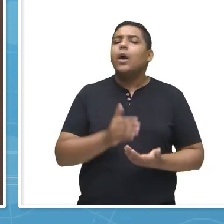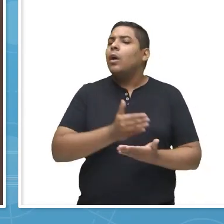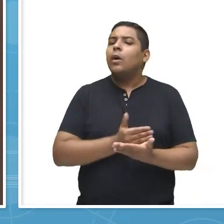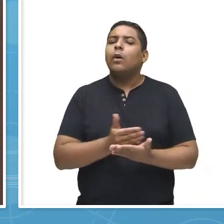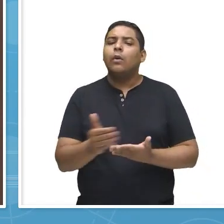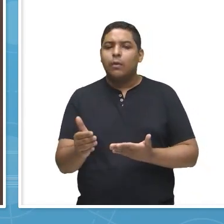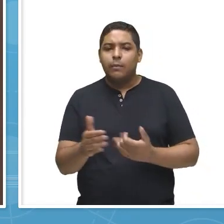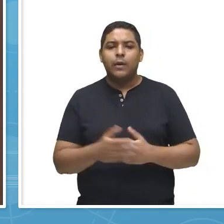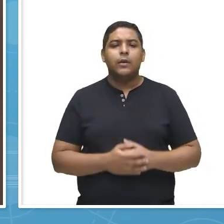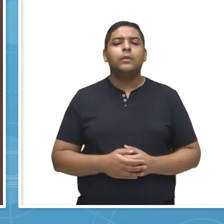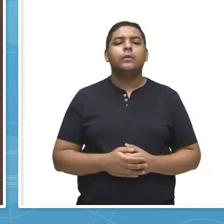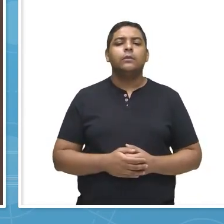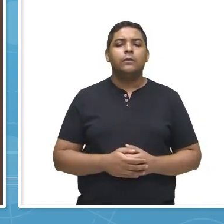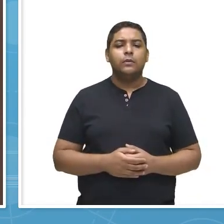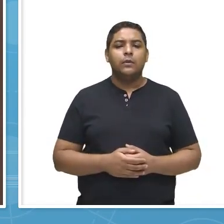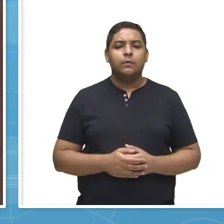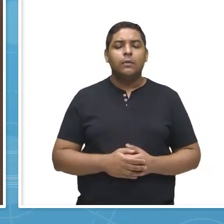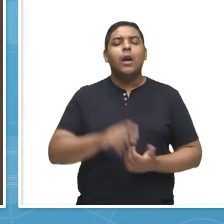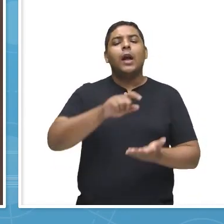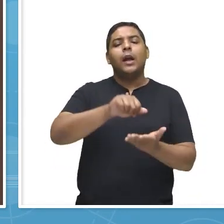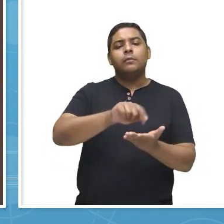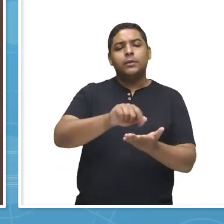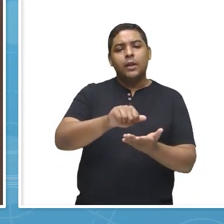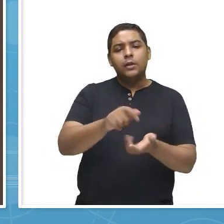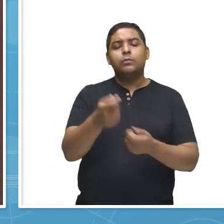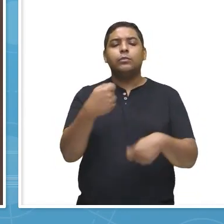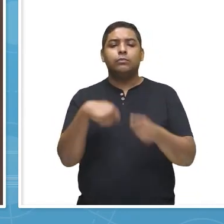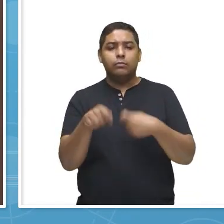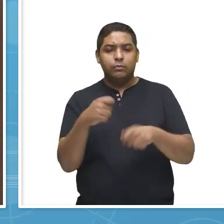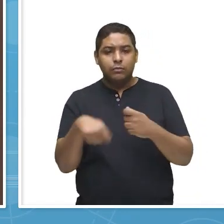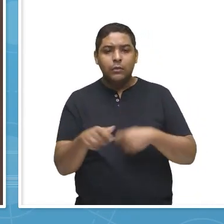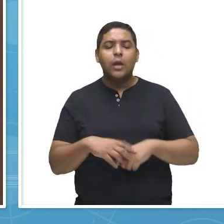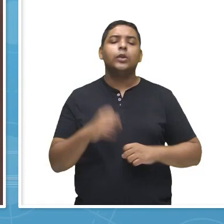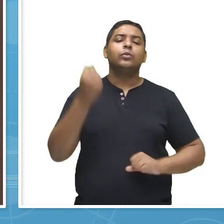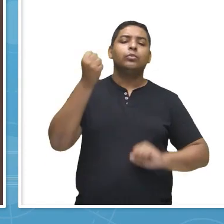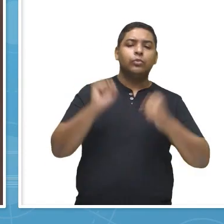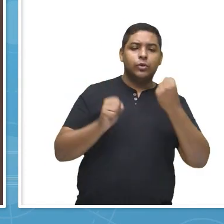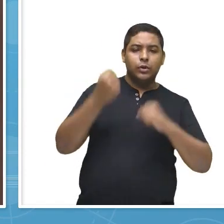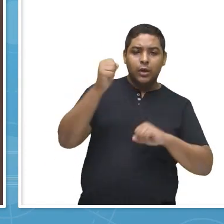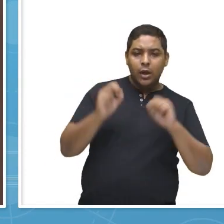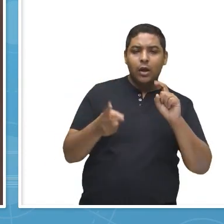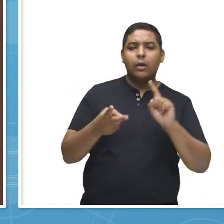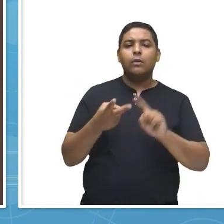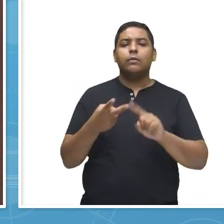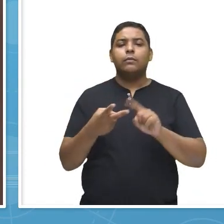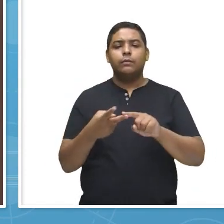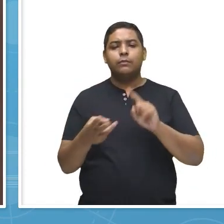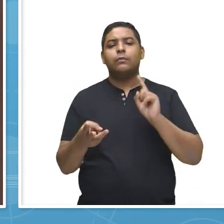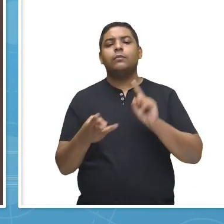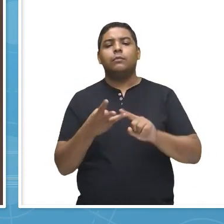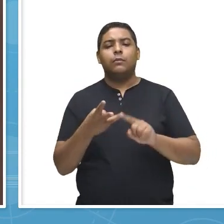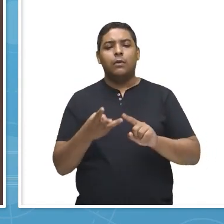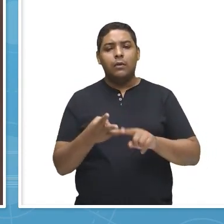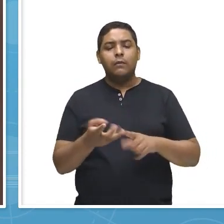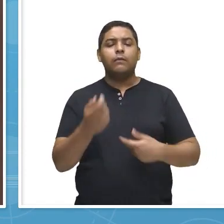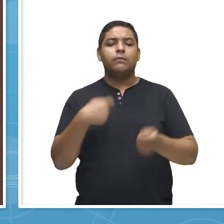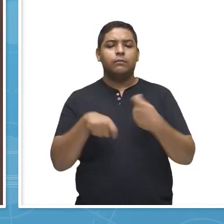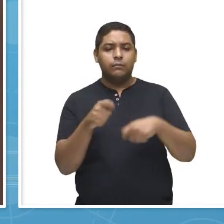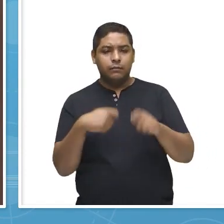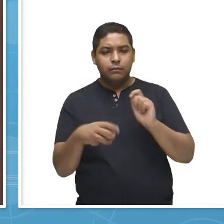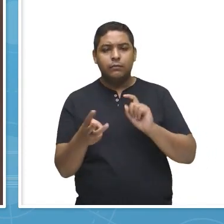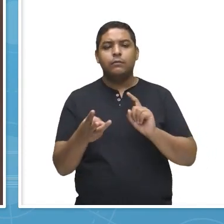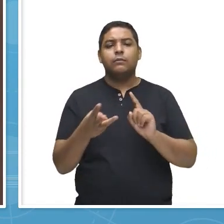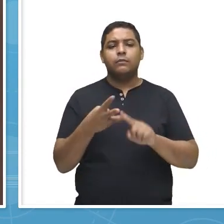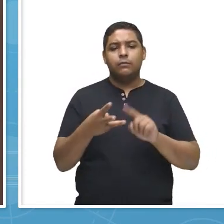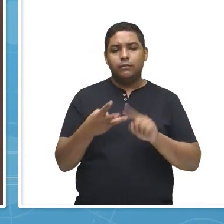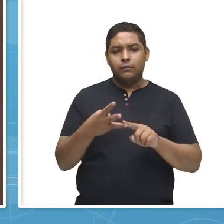fase do capitalismo comercial, capitalismo industrial, capitalismo financeiro,